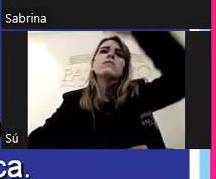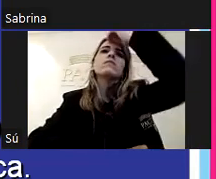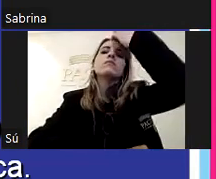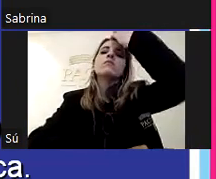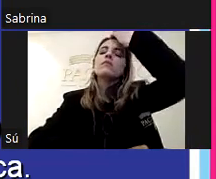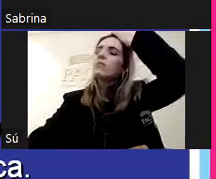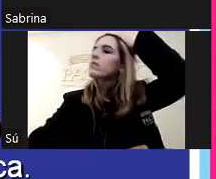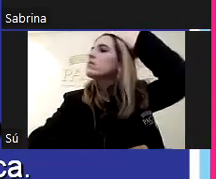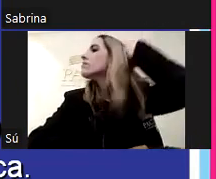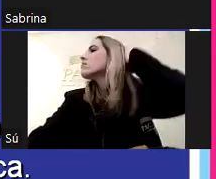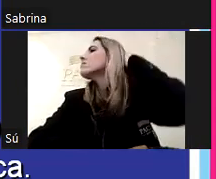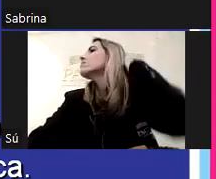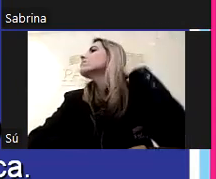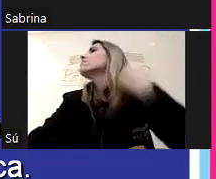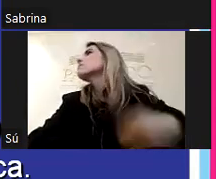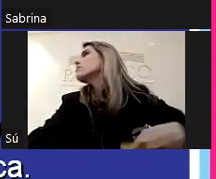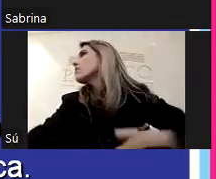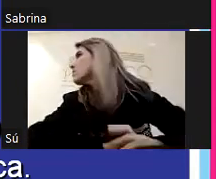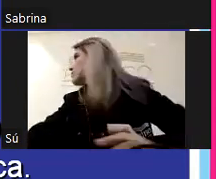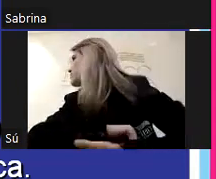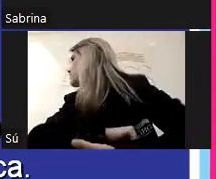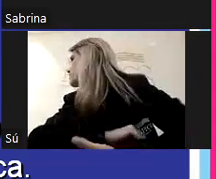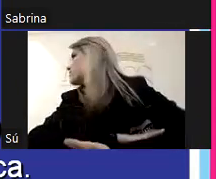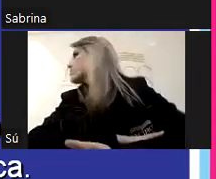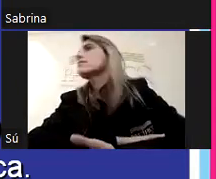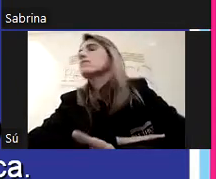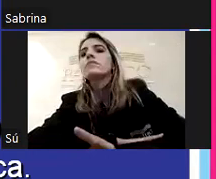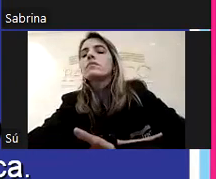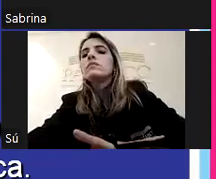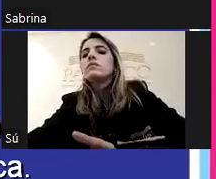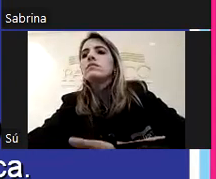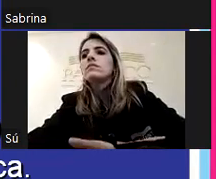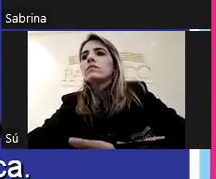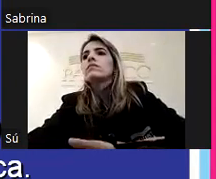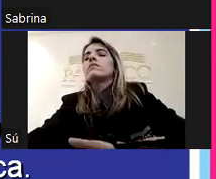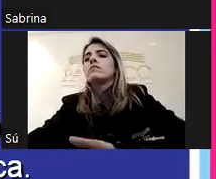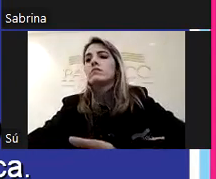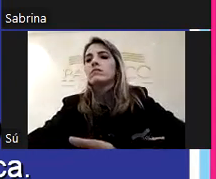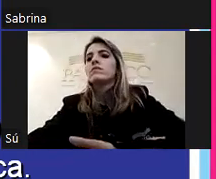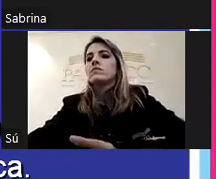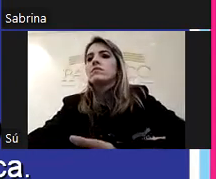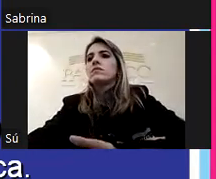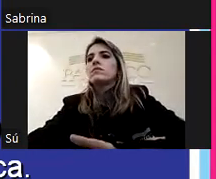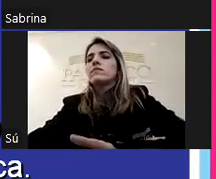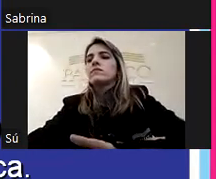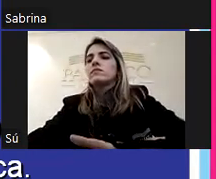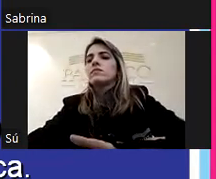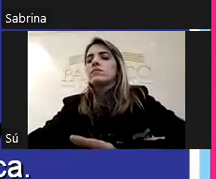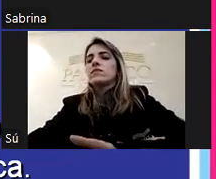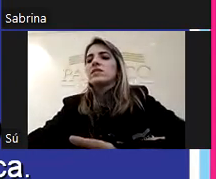como que são as pessoas em relação à organização e administração da vida, é a